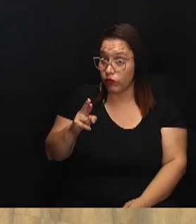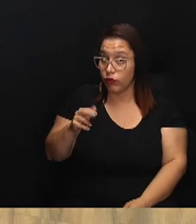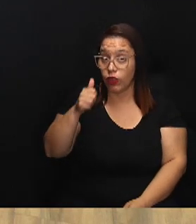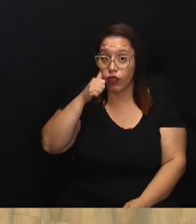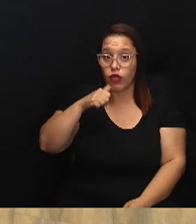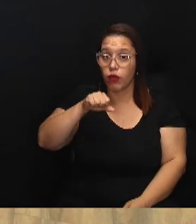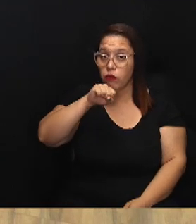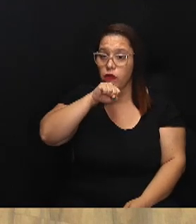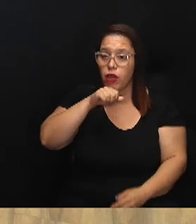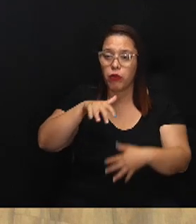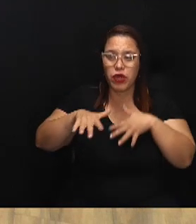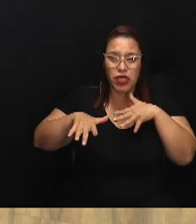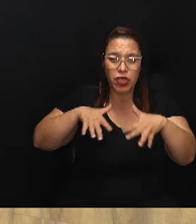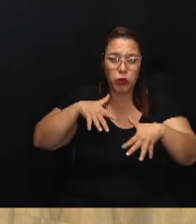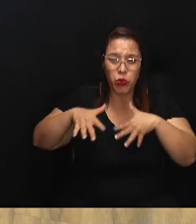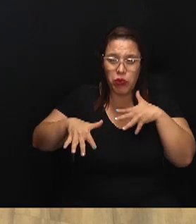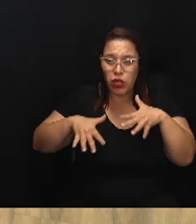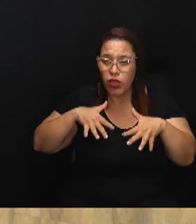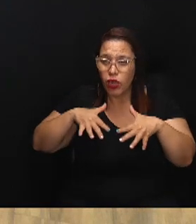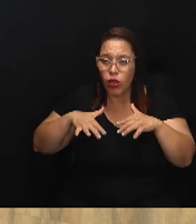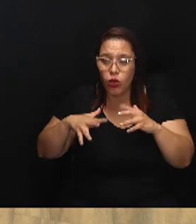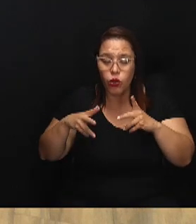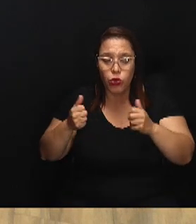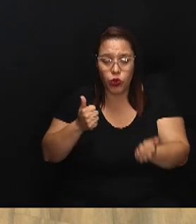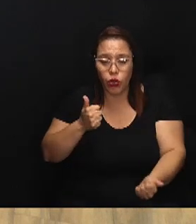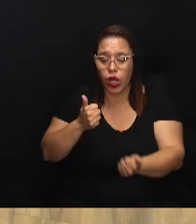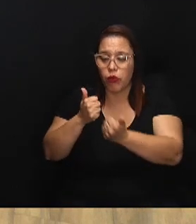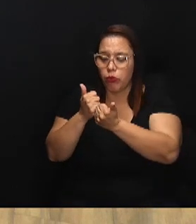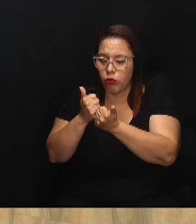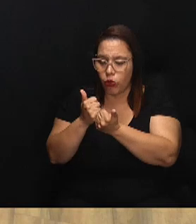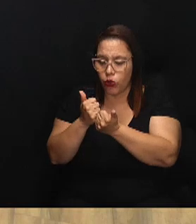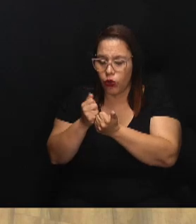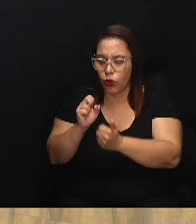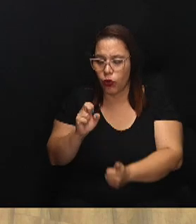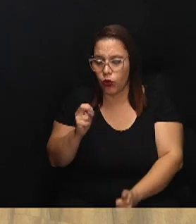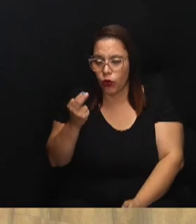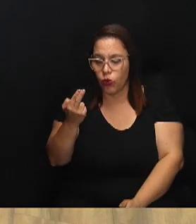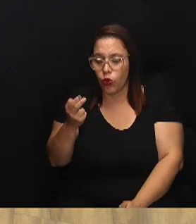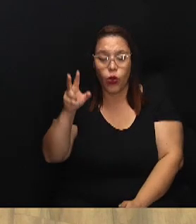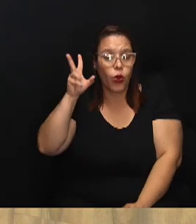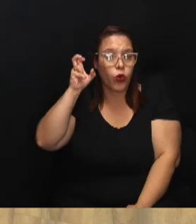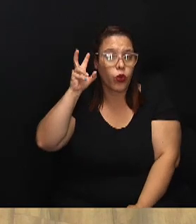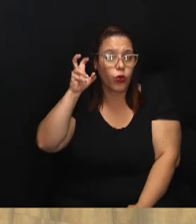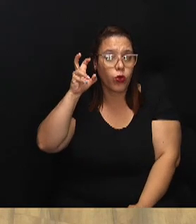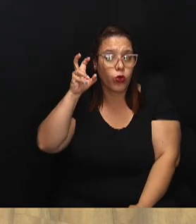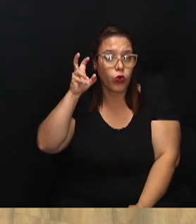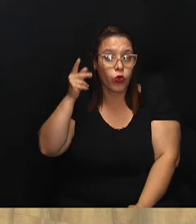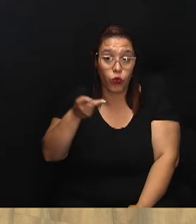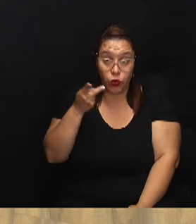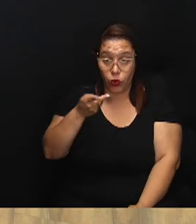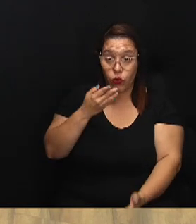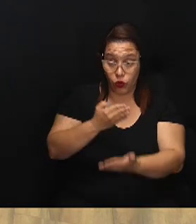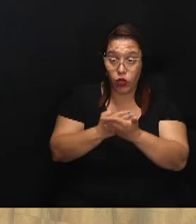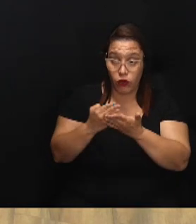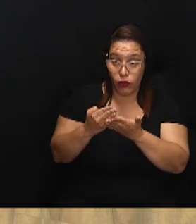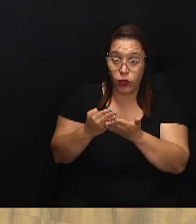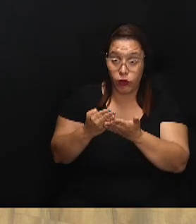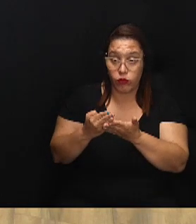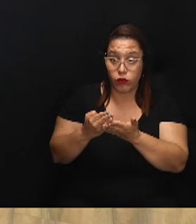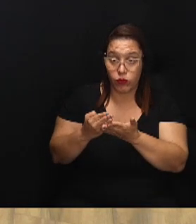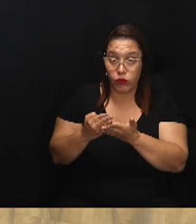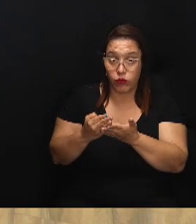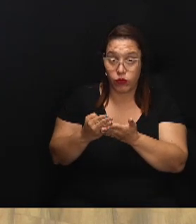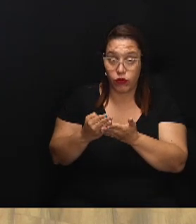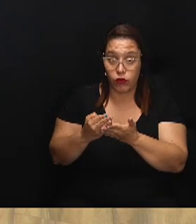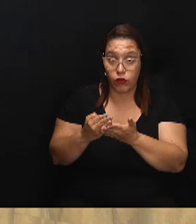mãe, desse momento e de todo o amparo ou toda essa escuta que você começou a mencionar quando